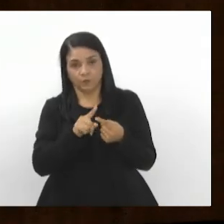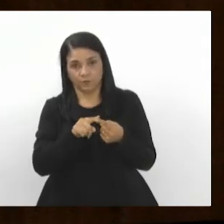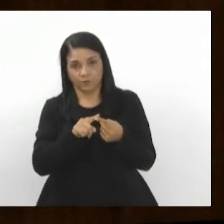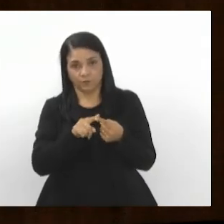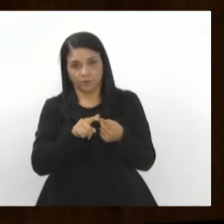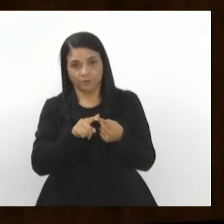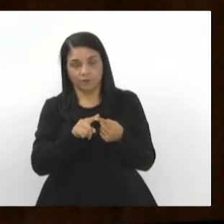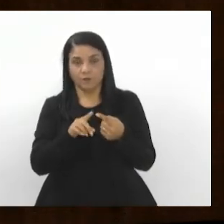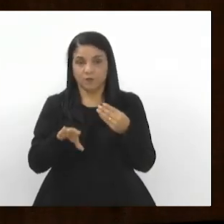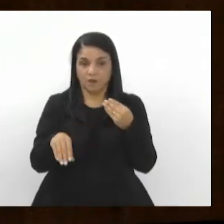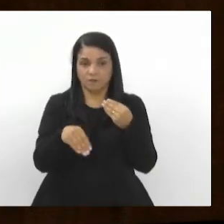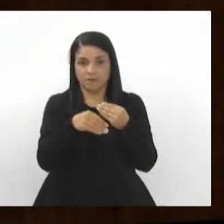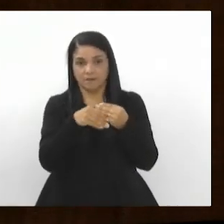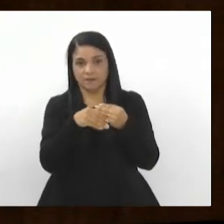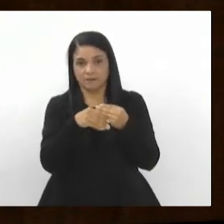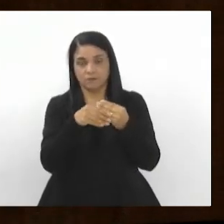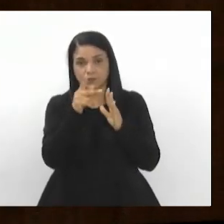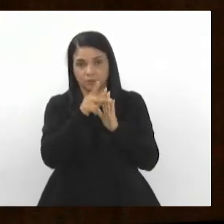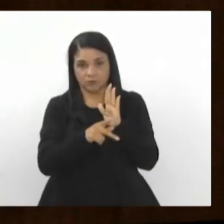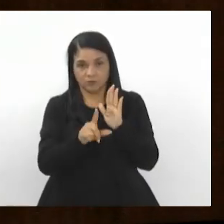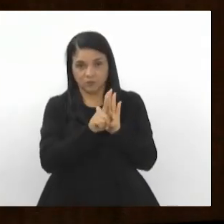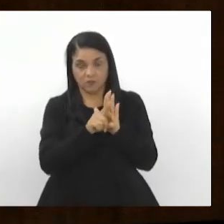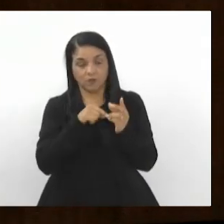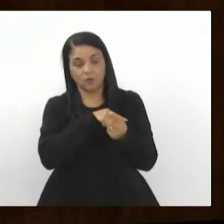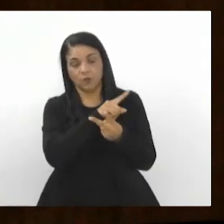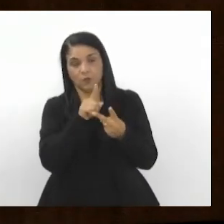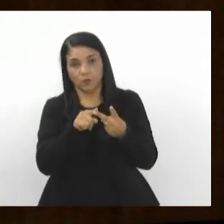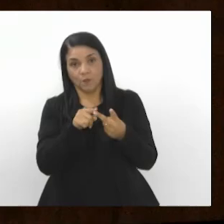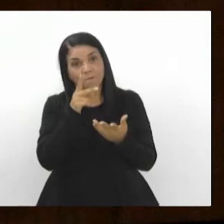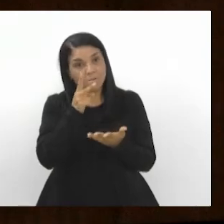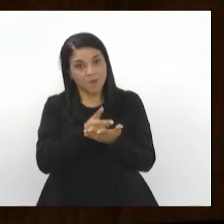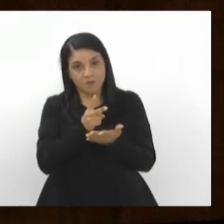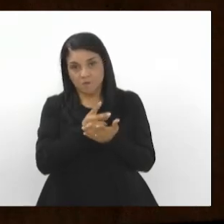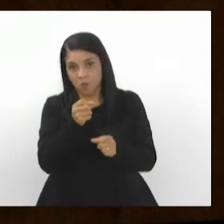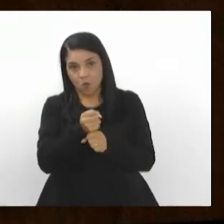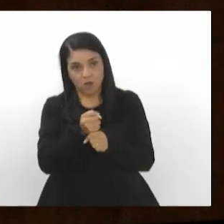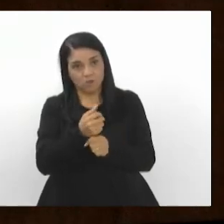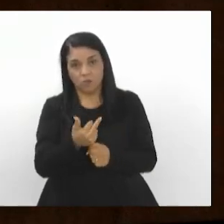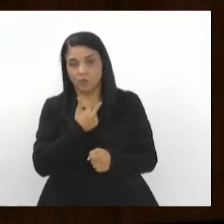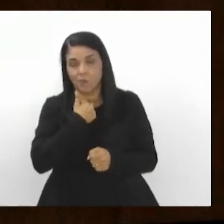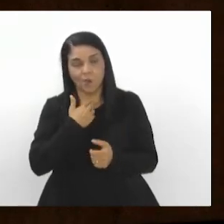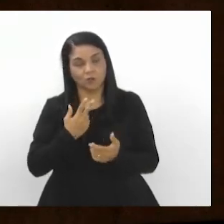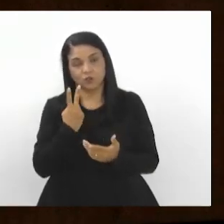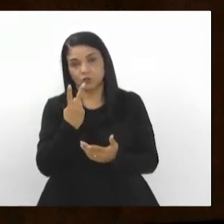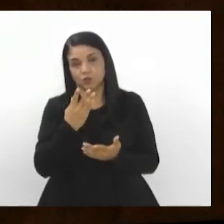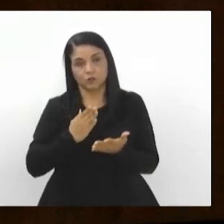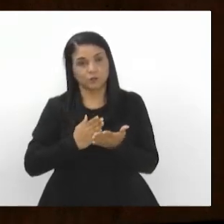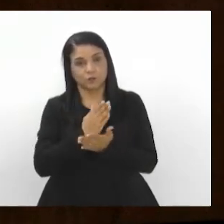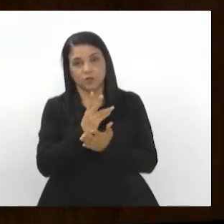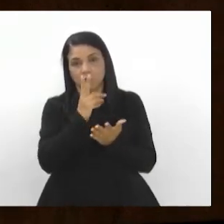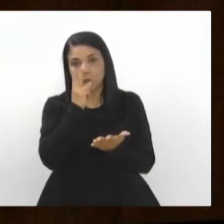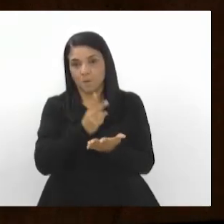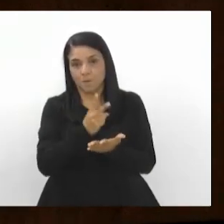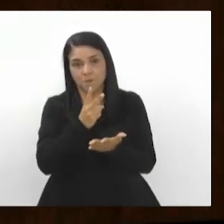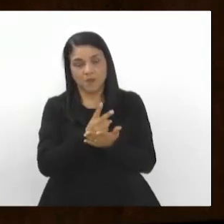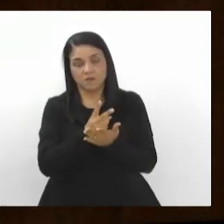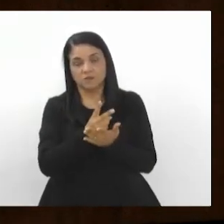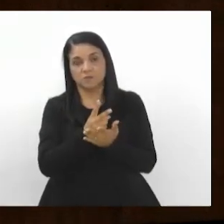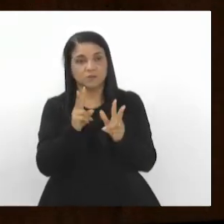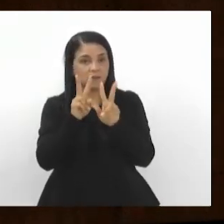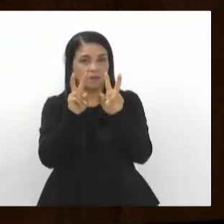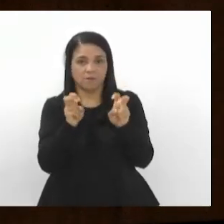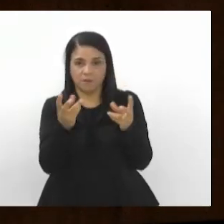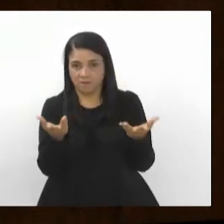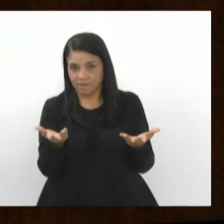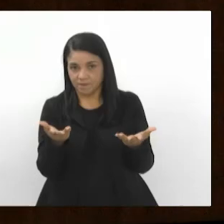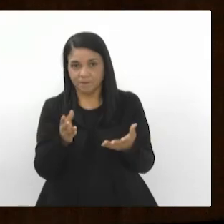da anexação, e o outro que no mesmo ano não se aprova dois projetos opostos.